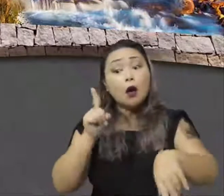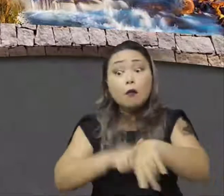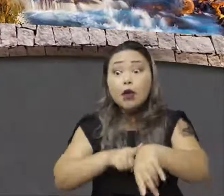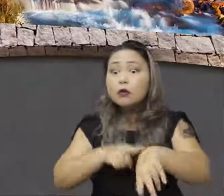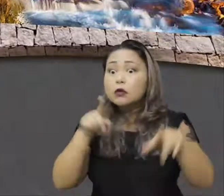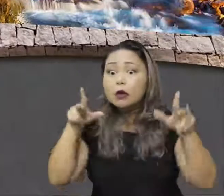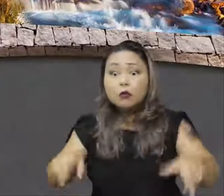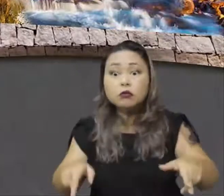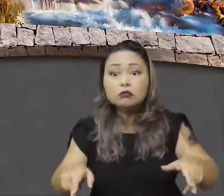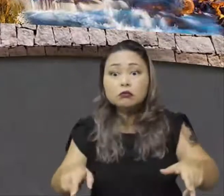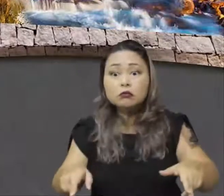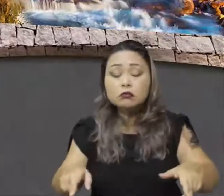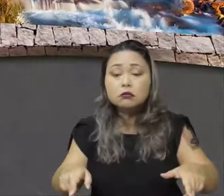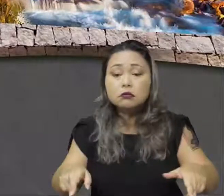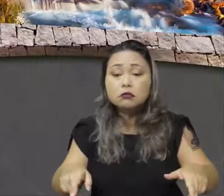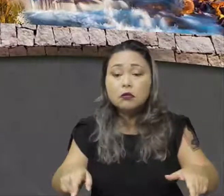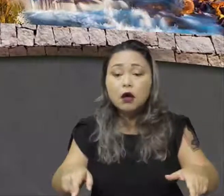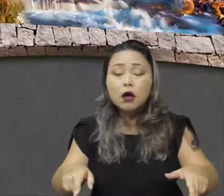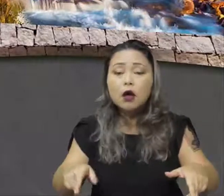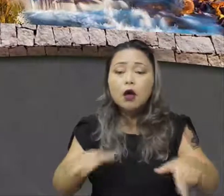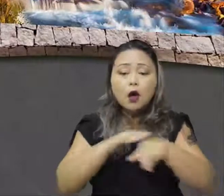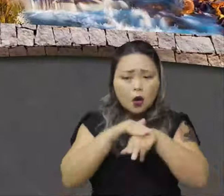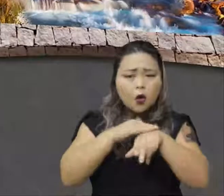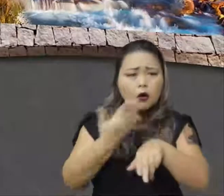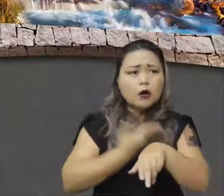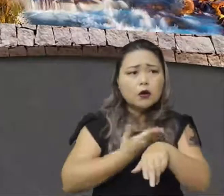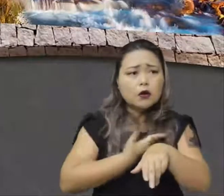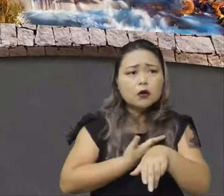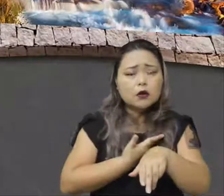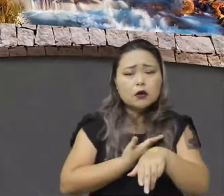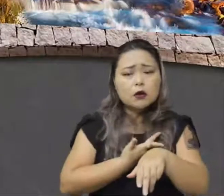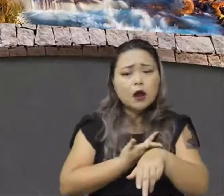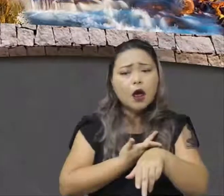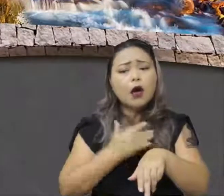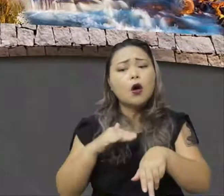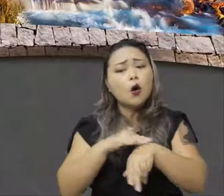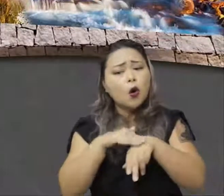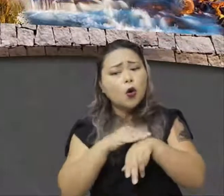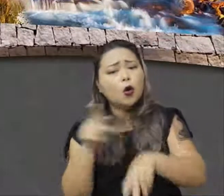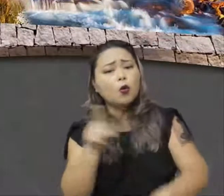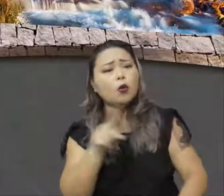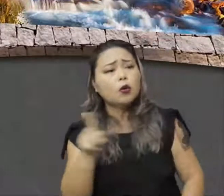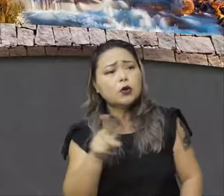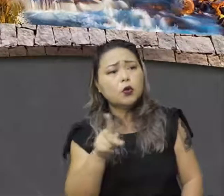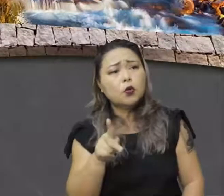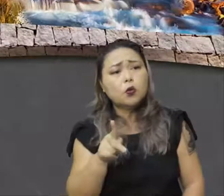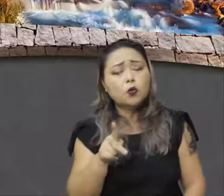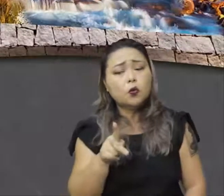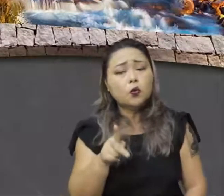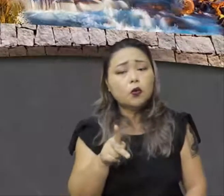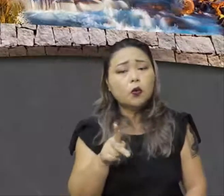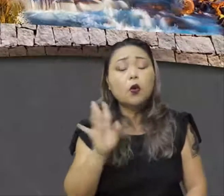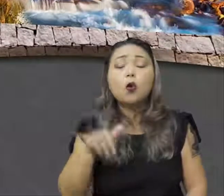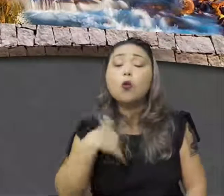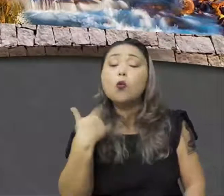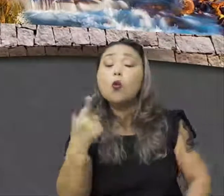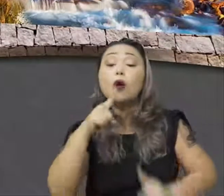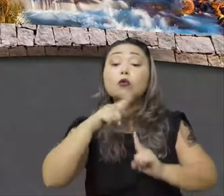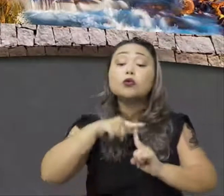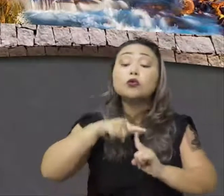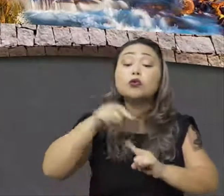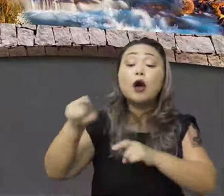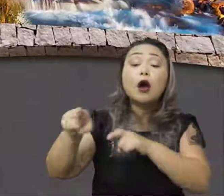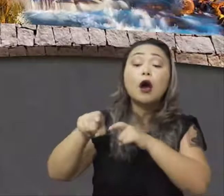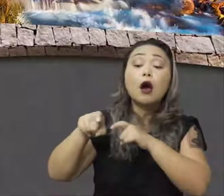tempo. Conversa com seu amigo aí, conversa com seu professor. Qual é o tipo de agricultura que